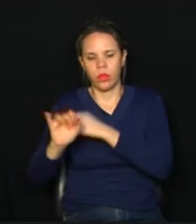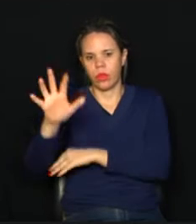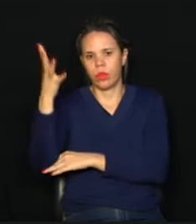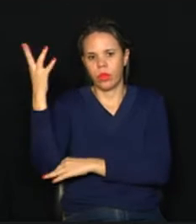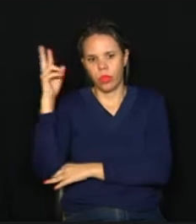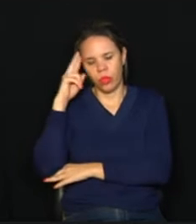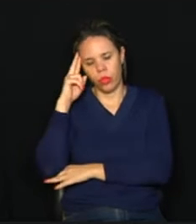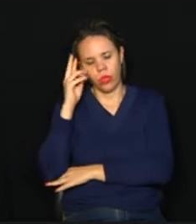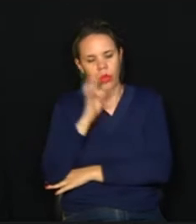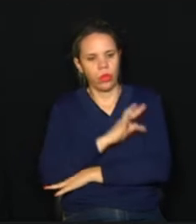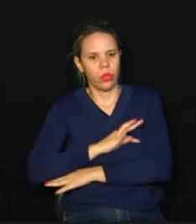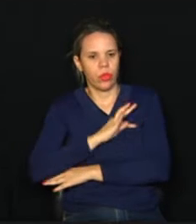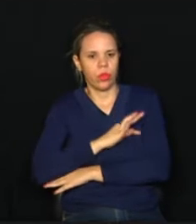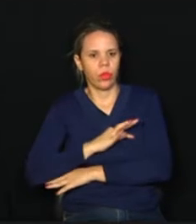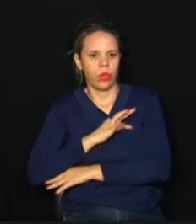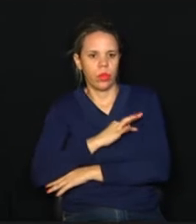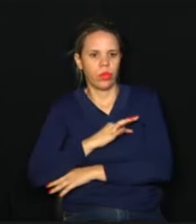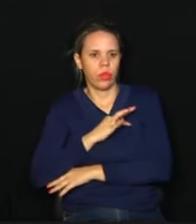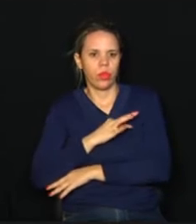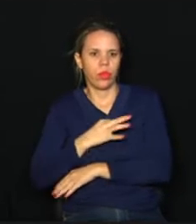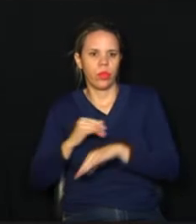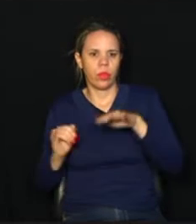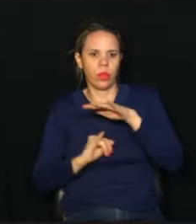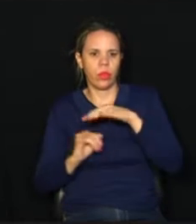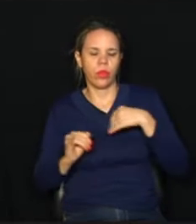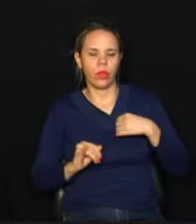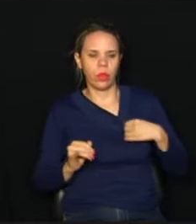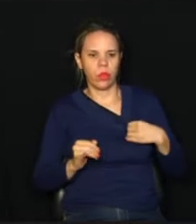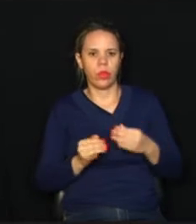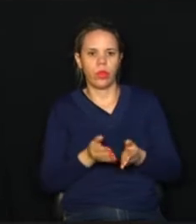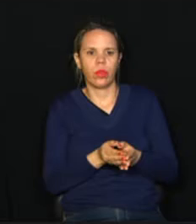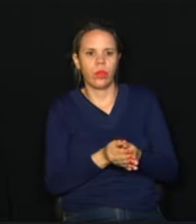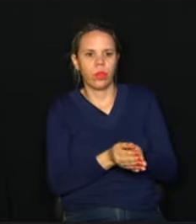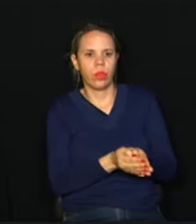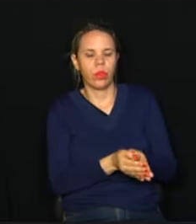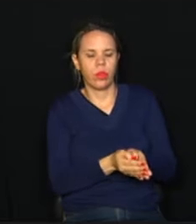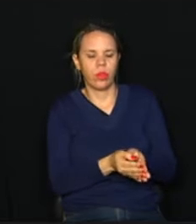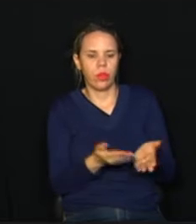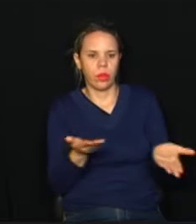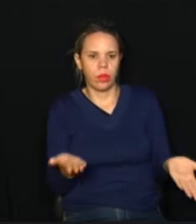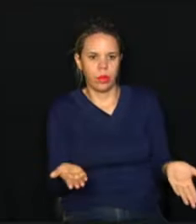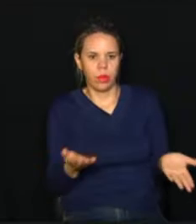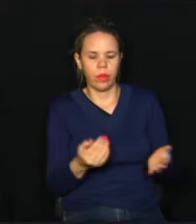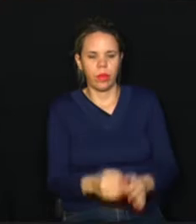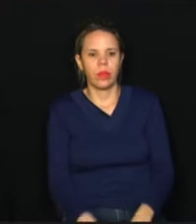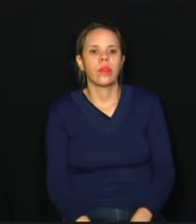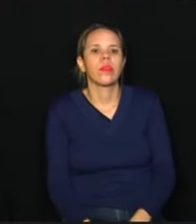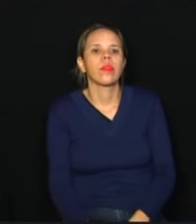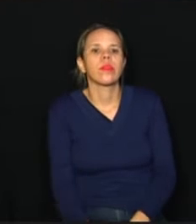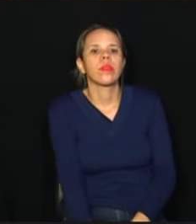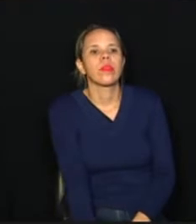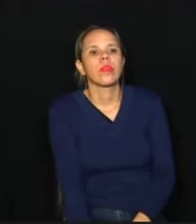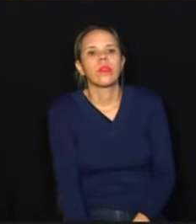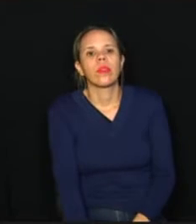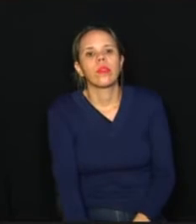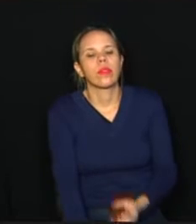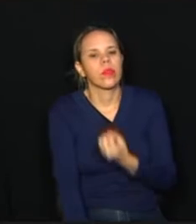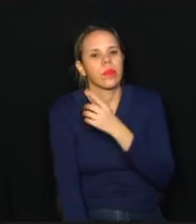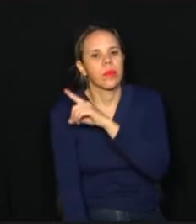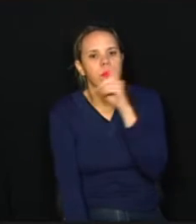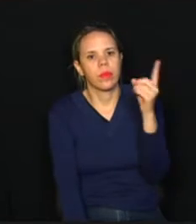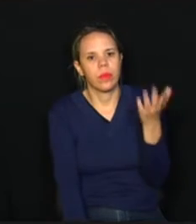seção técnica de unidade do Instituto em Mogi Guaçu. Helena, a palavra é sua. Bom